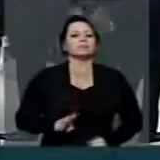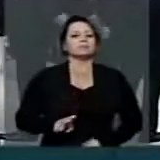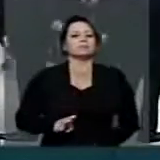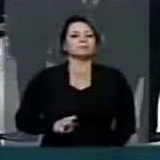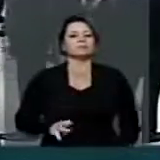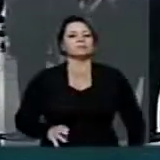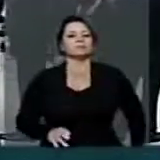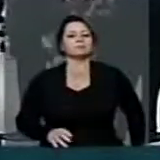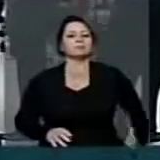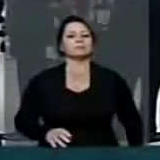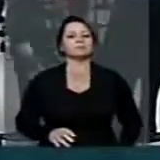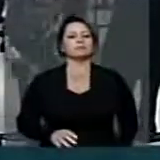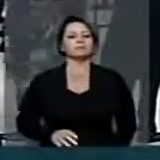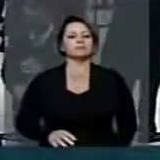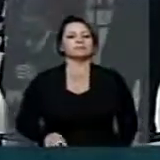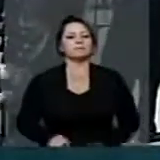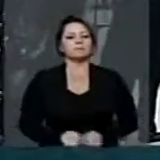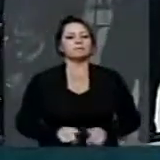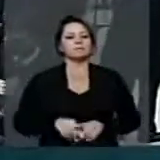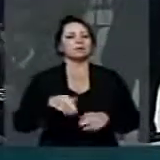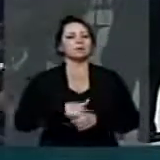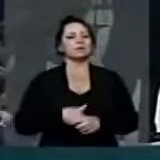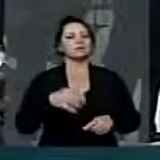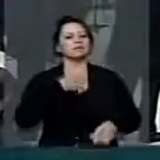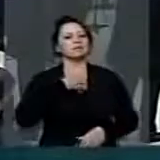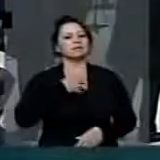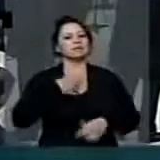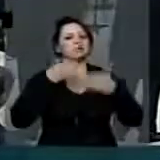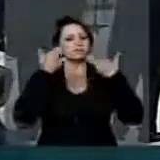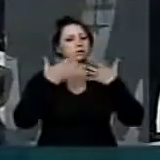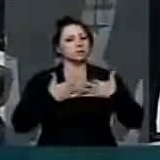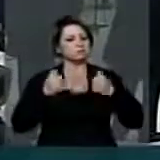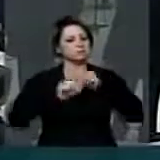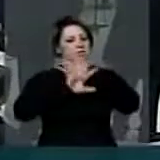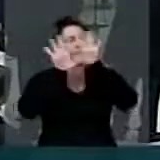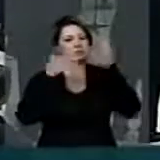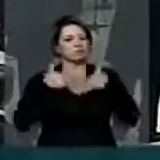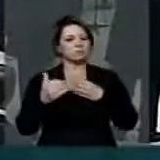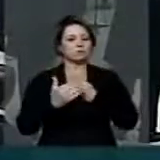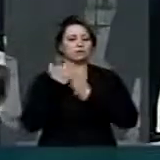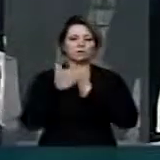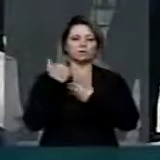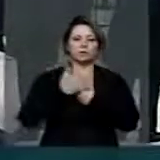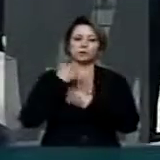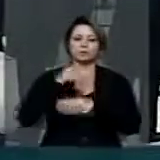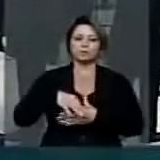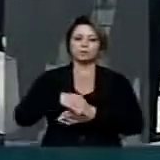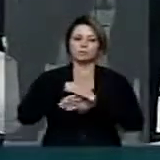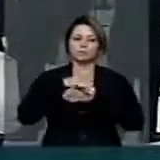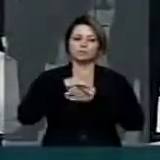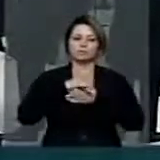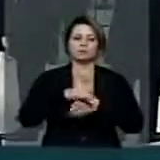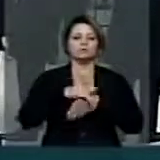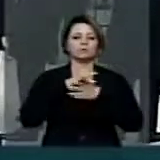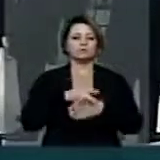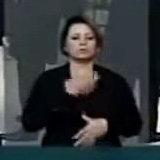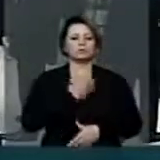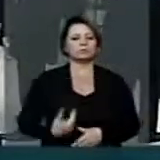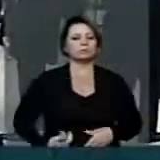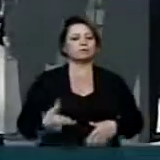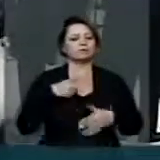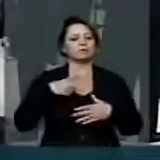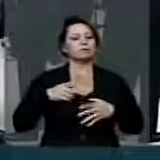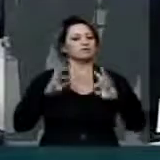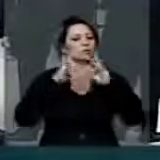Peço bem, senhor presidente. Beto Albuquerque. Sente-se bastante esclarecido pelo líder do governo. Houve uma chamada